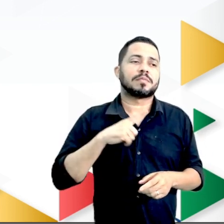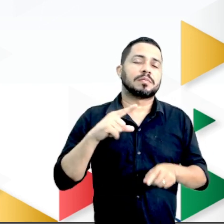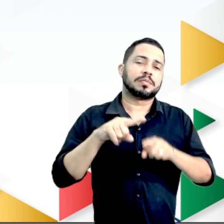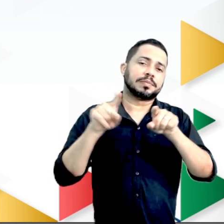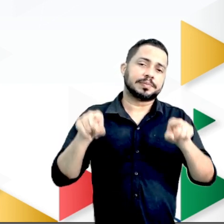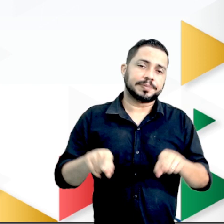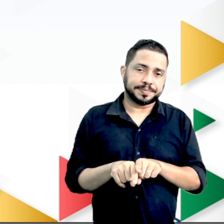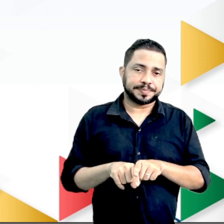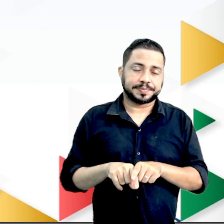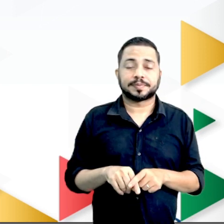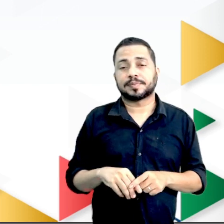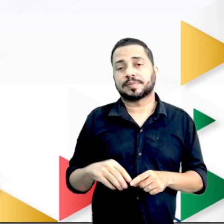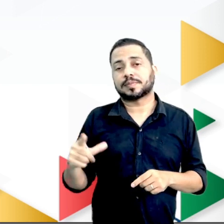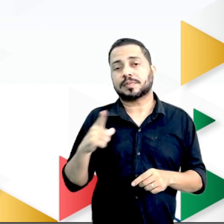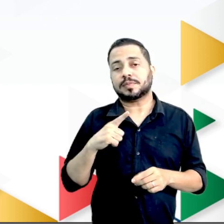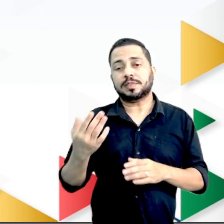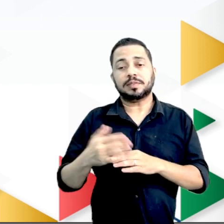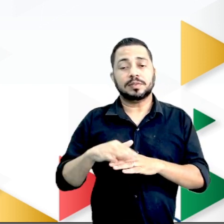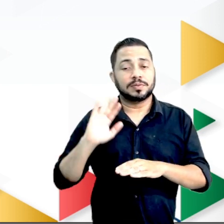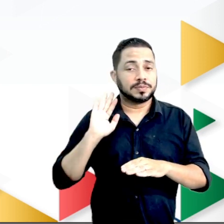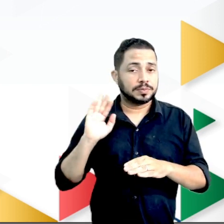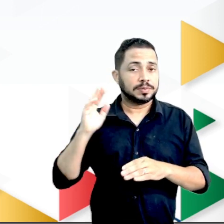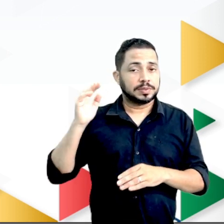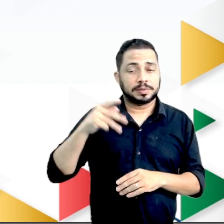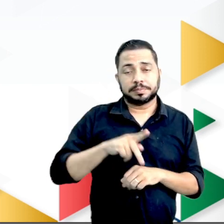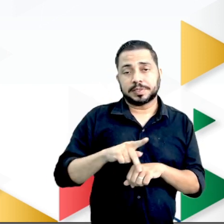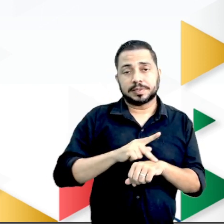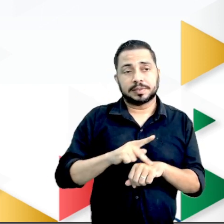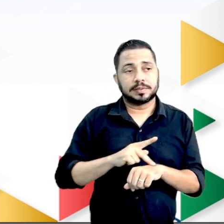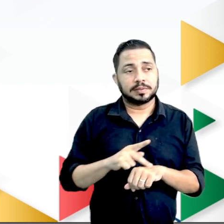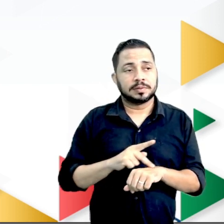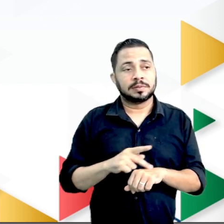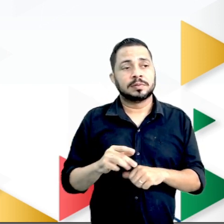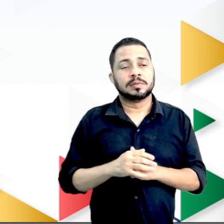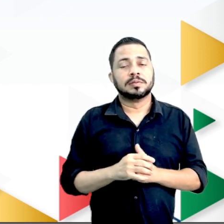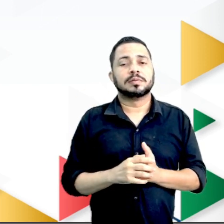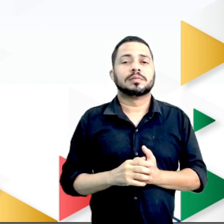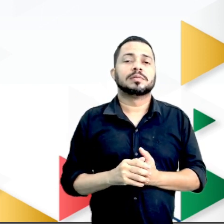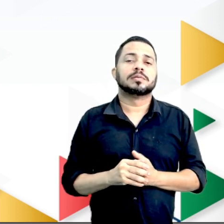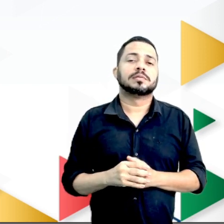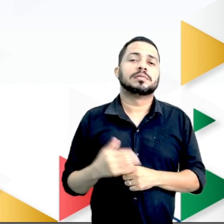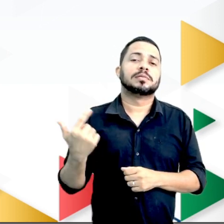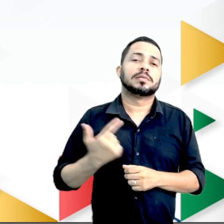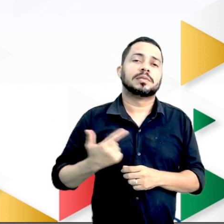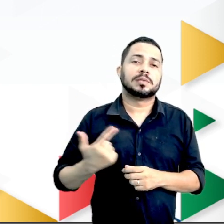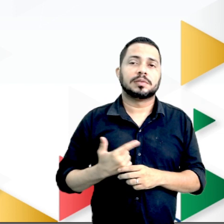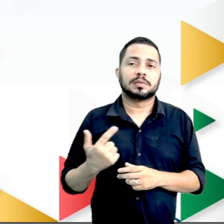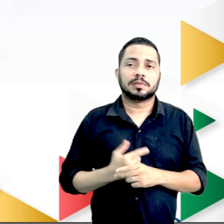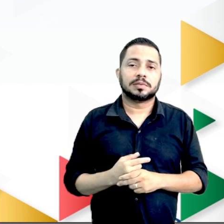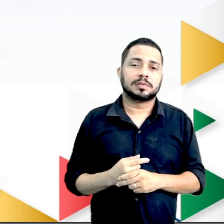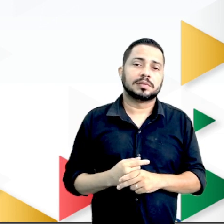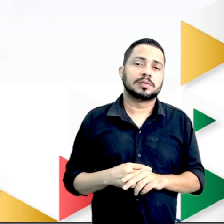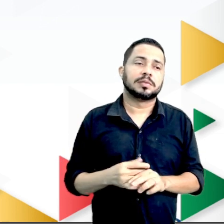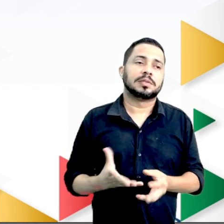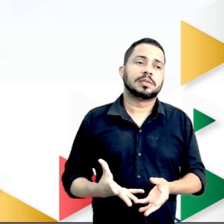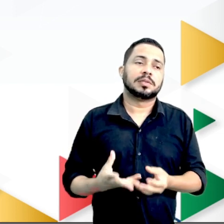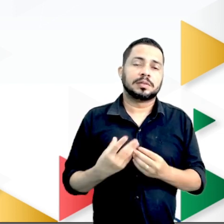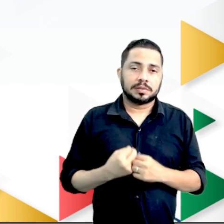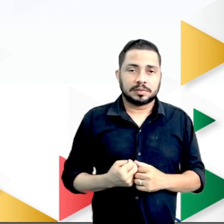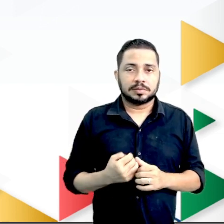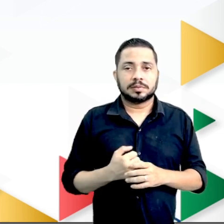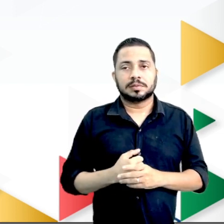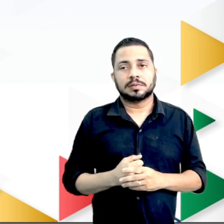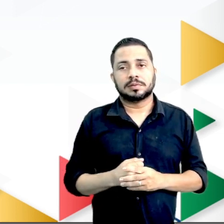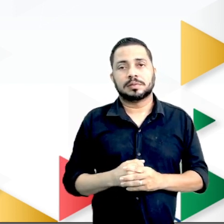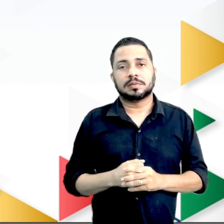quadrado. O quadrado de fundo é preto. Aí está o segundo quadrado que está sob ele,